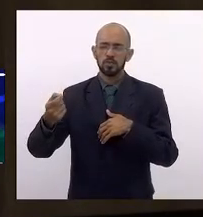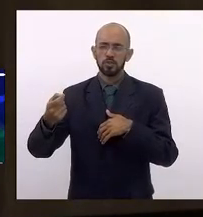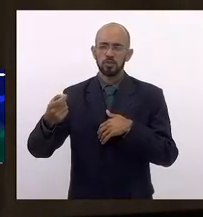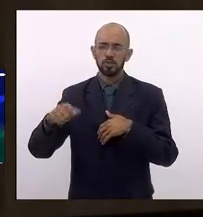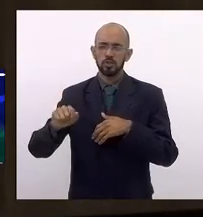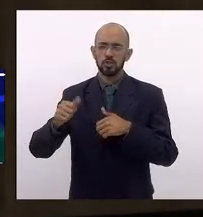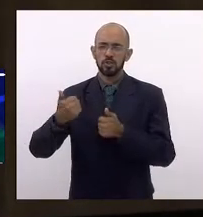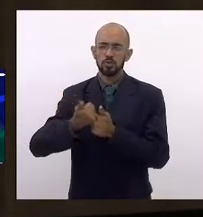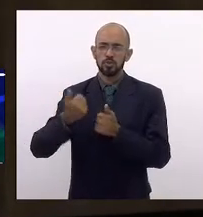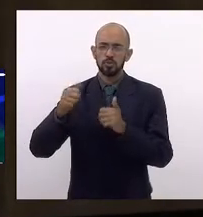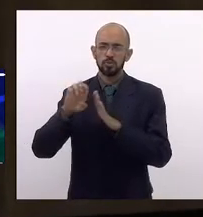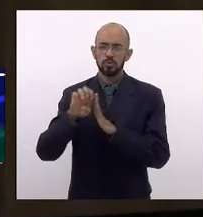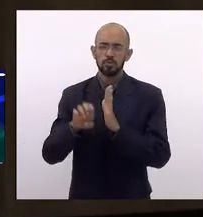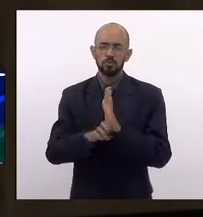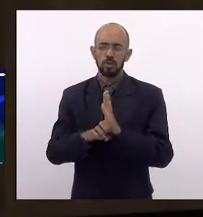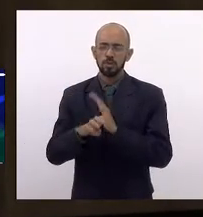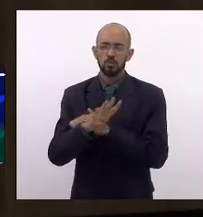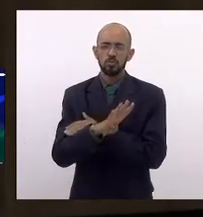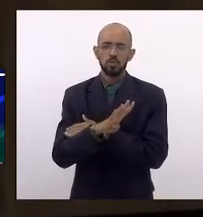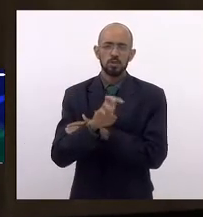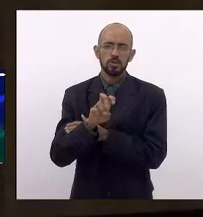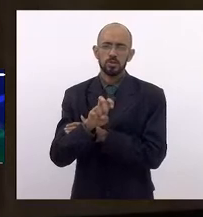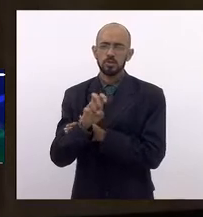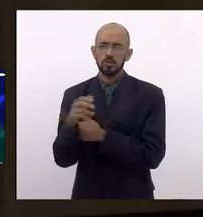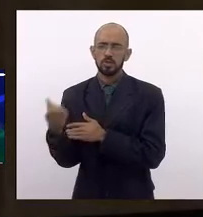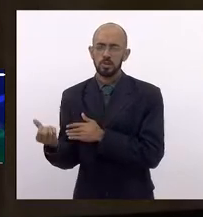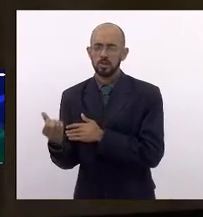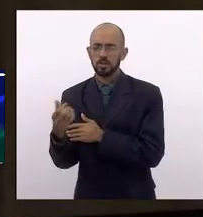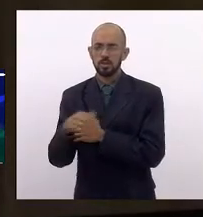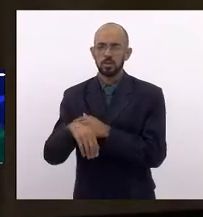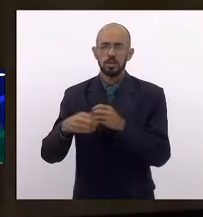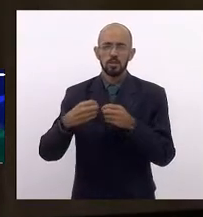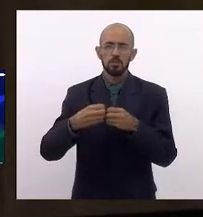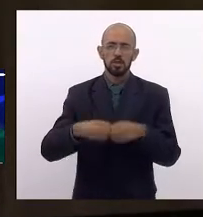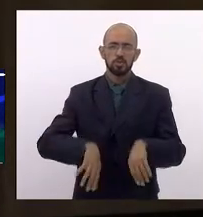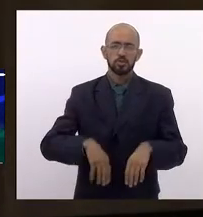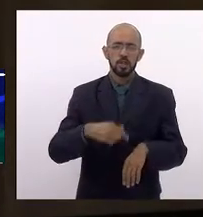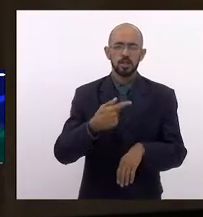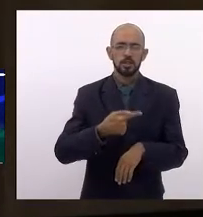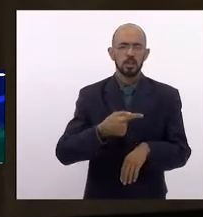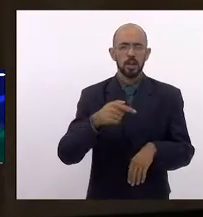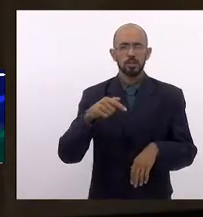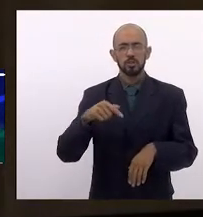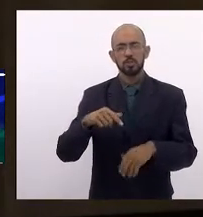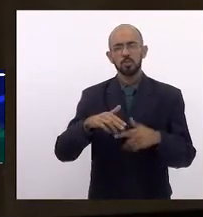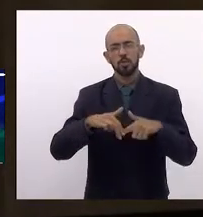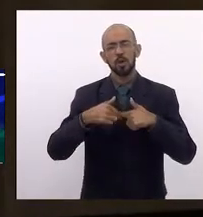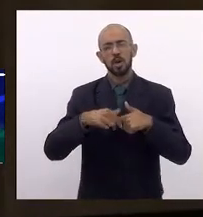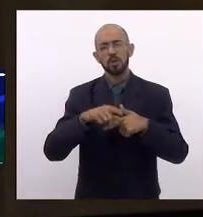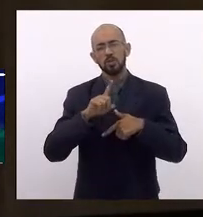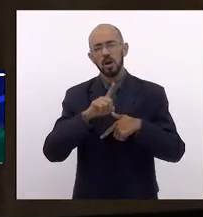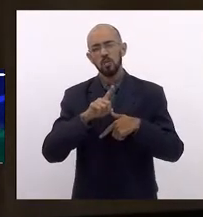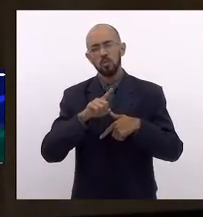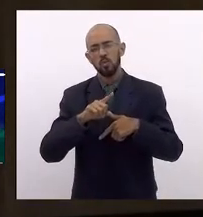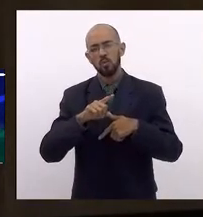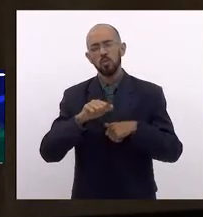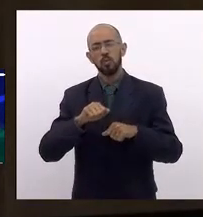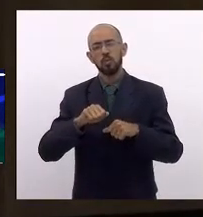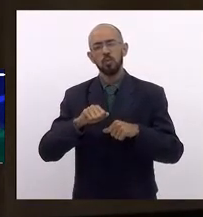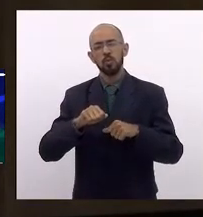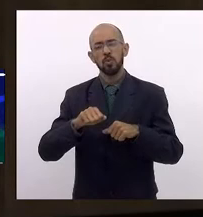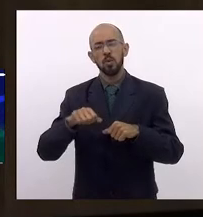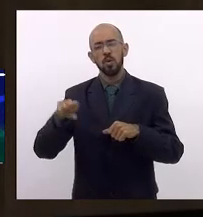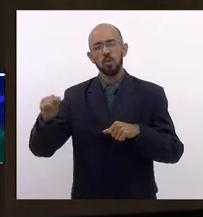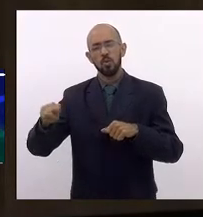favorável com subemendas emendas 4 5 e 6 prejudicada a emenda 7 pela Emenda um da ccj emenda